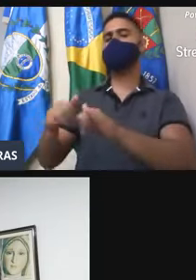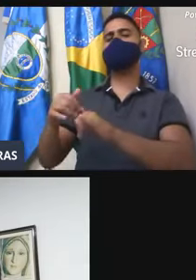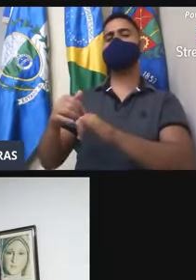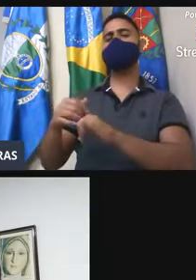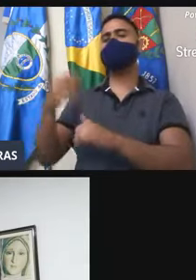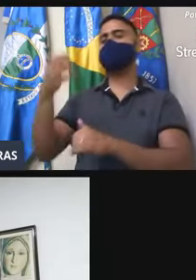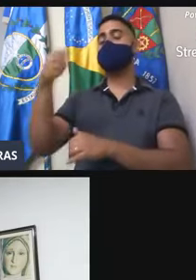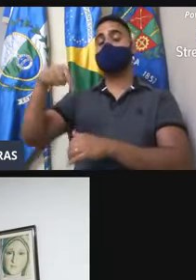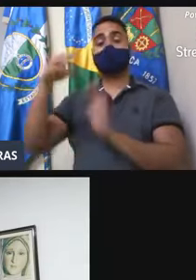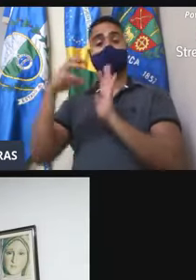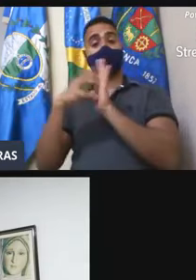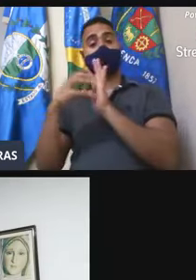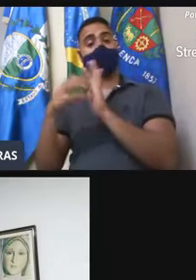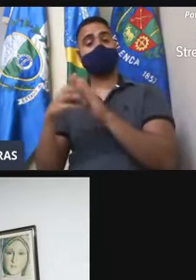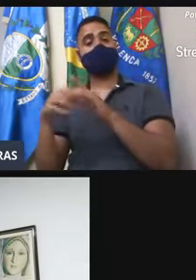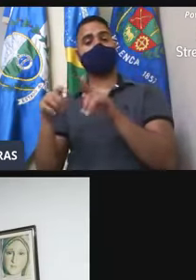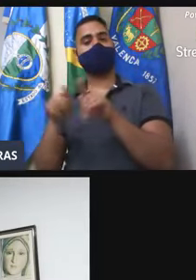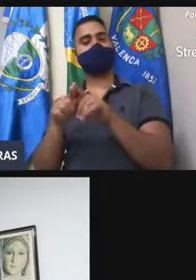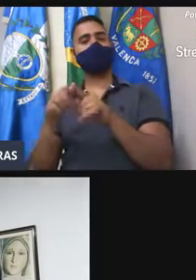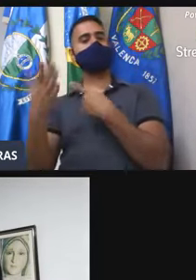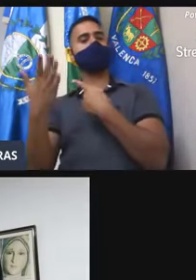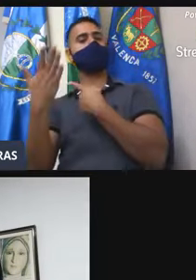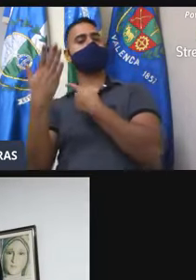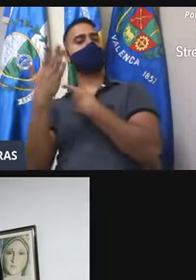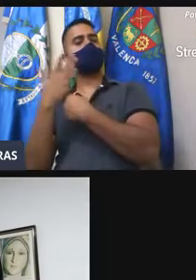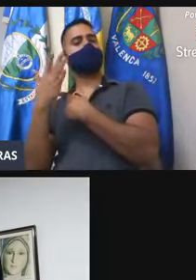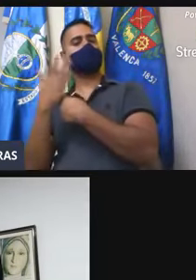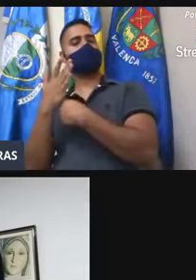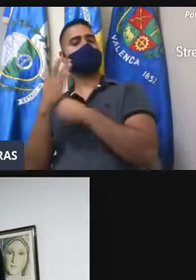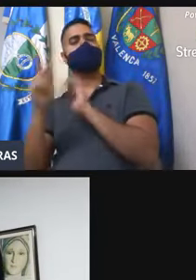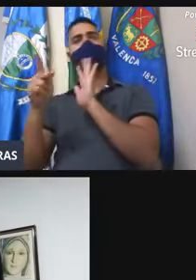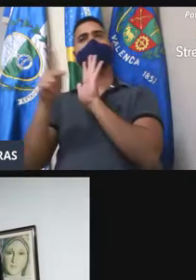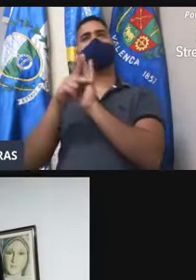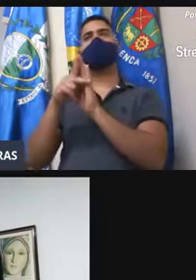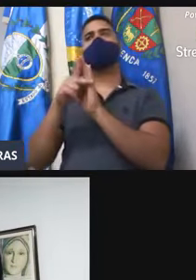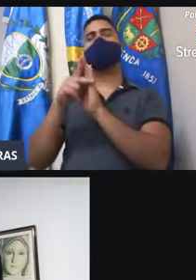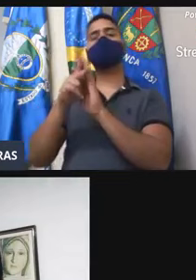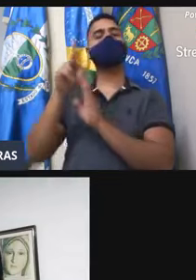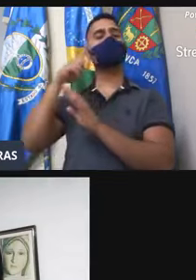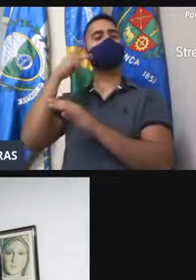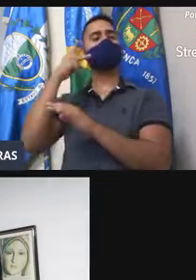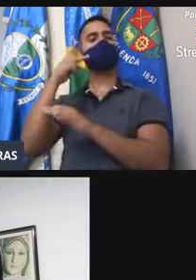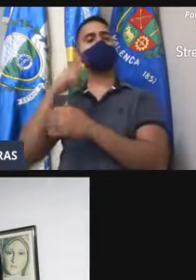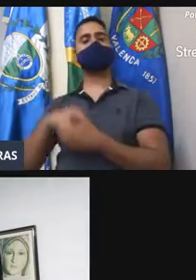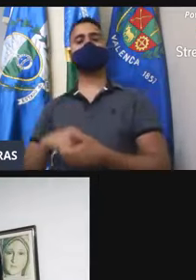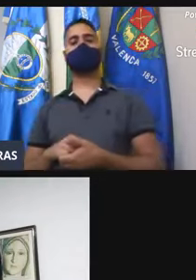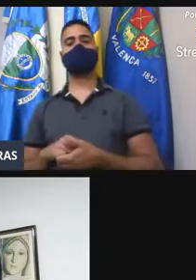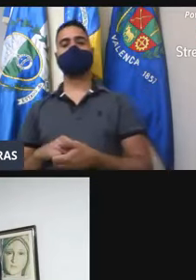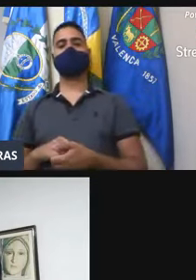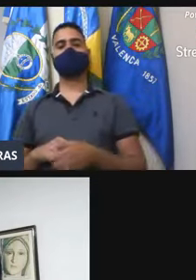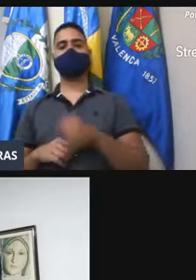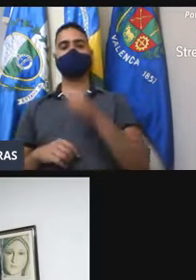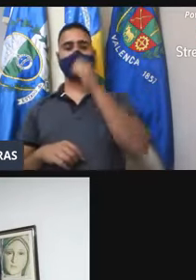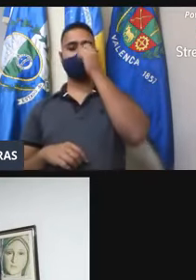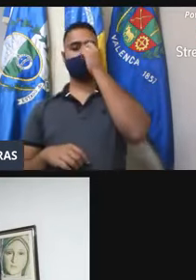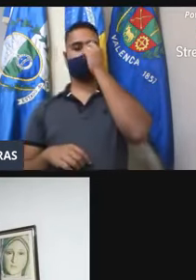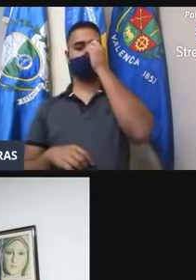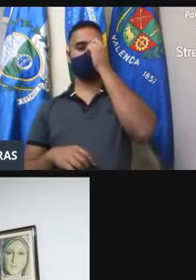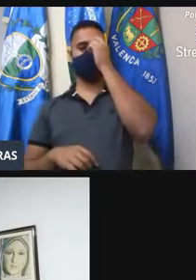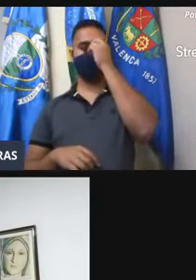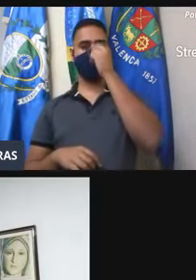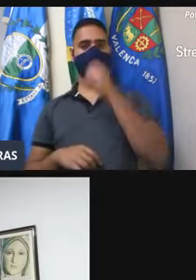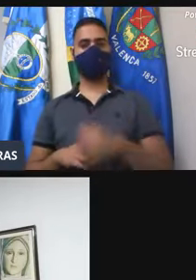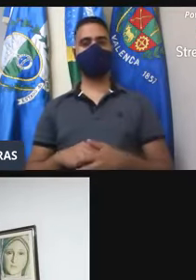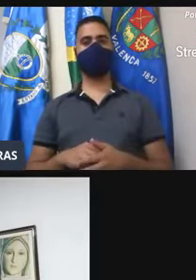na Câmara, que, inclusive, ajudam o próprio vereador. Né, a Denise já esteve aqui, o outro secretário